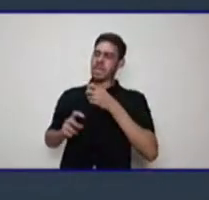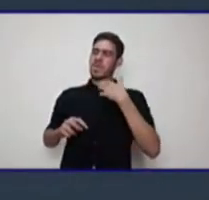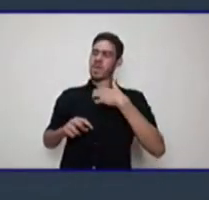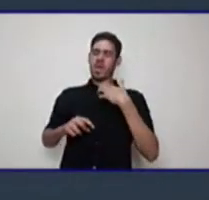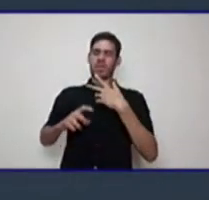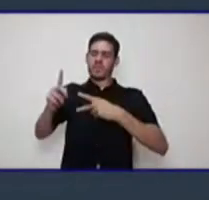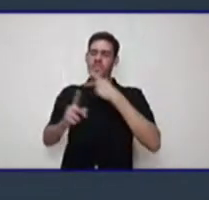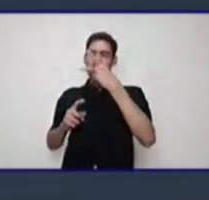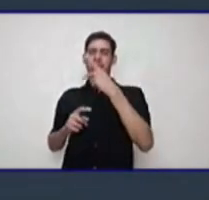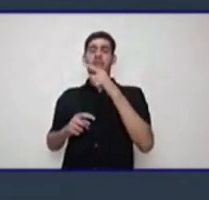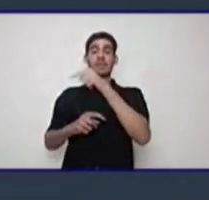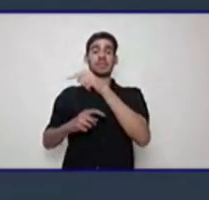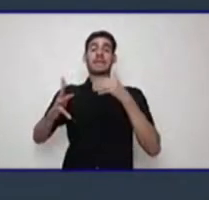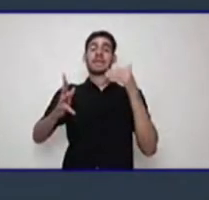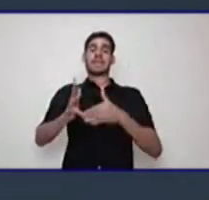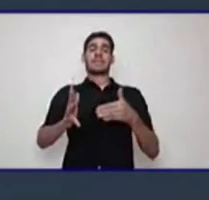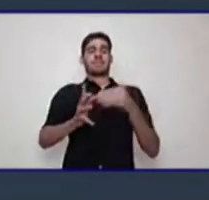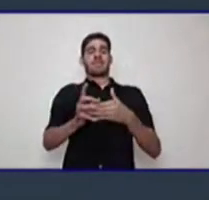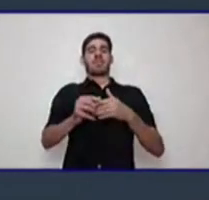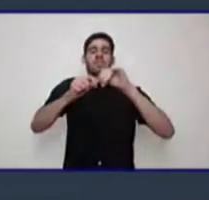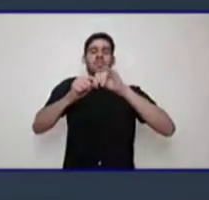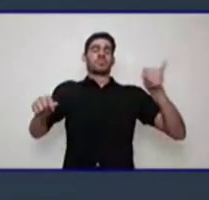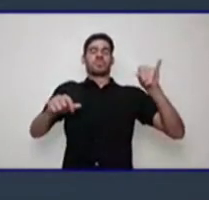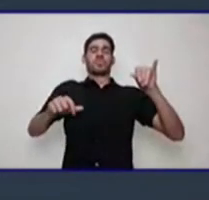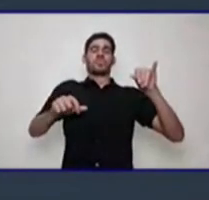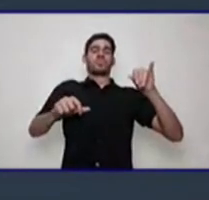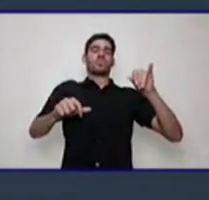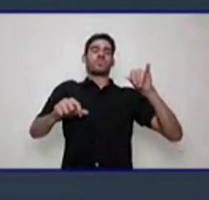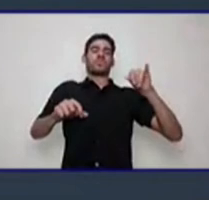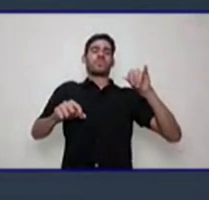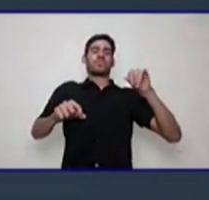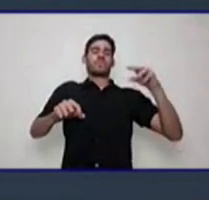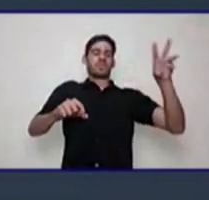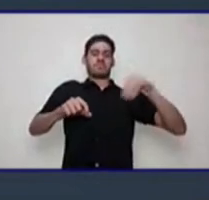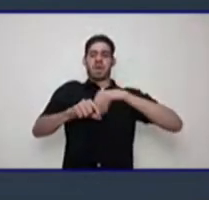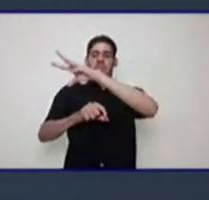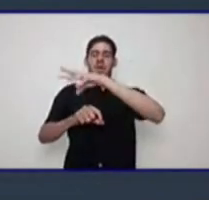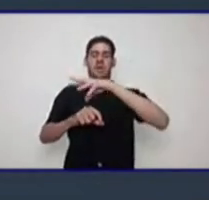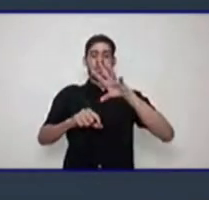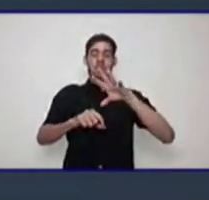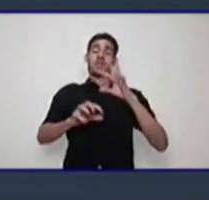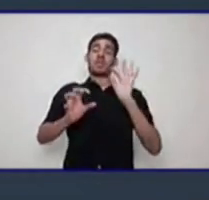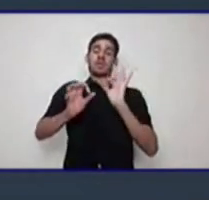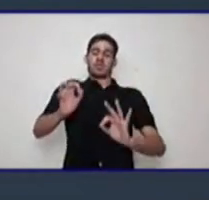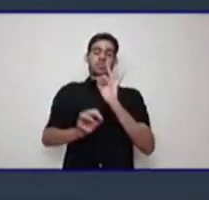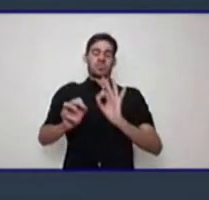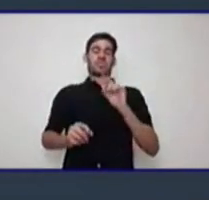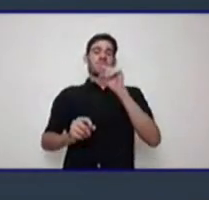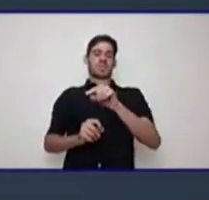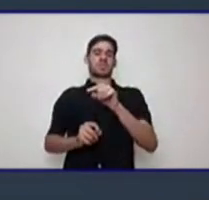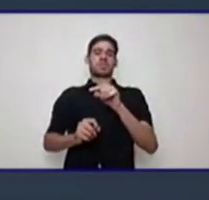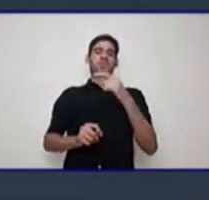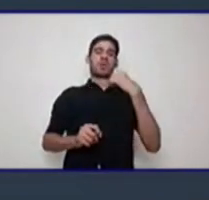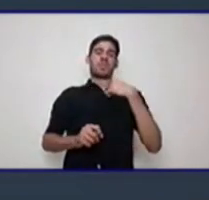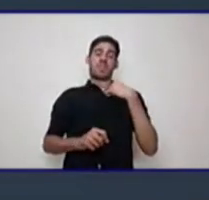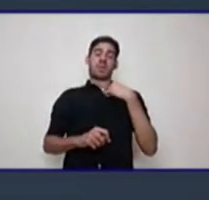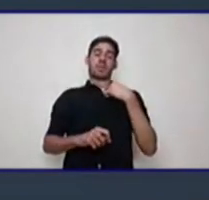a eventual restrição à circulação de informações. No caso, em julgamento, na minha humilde